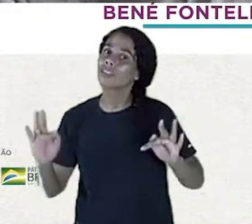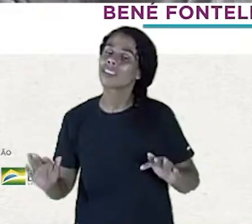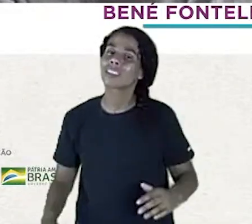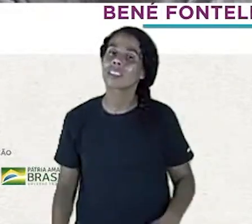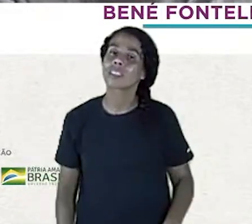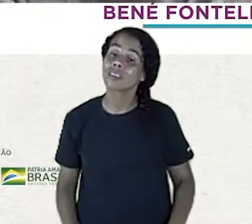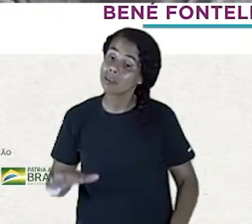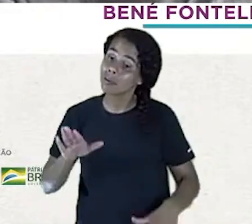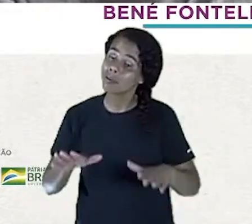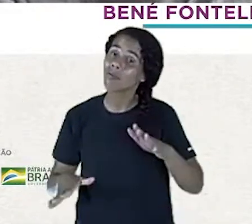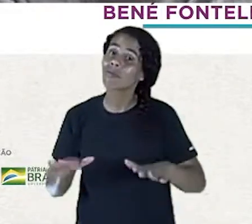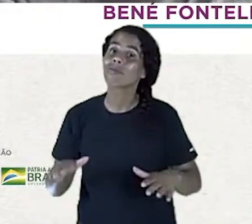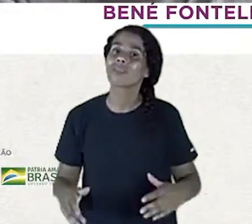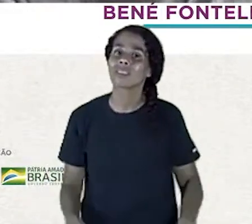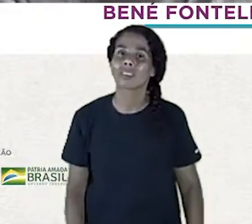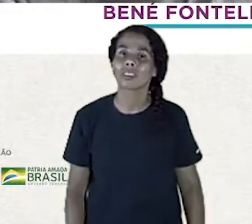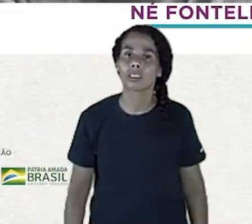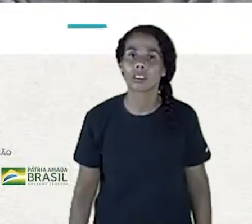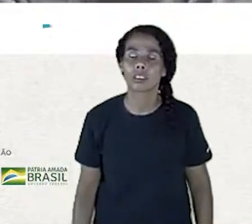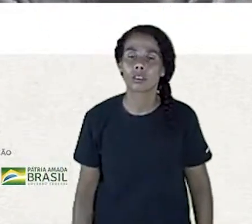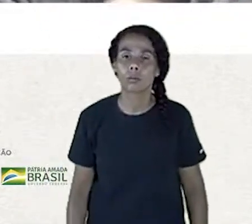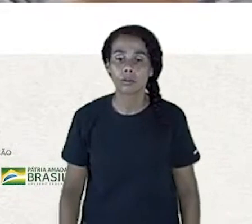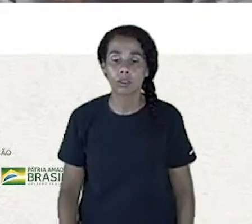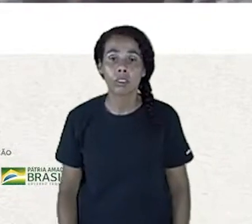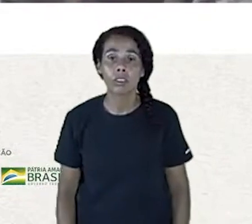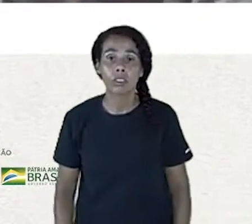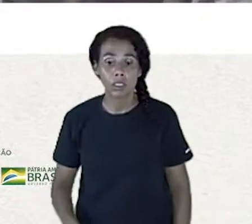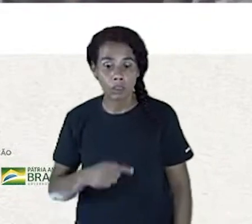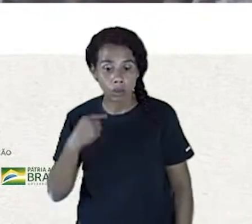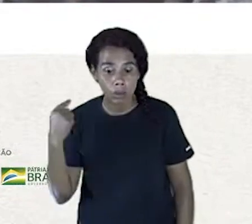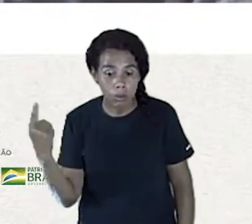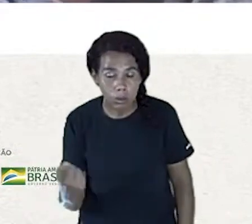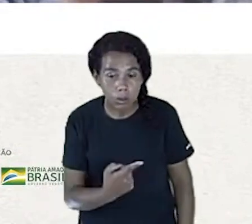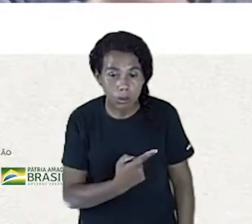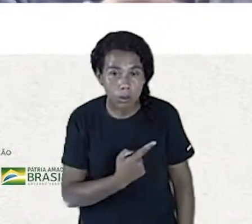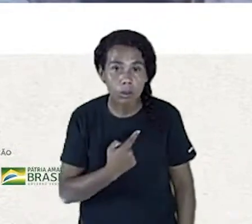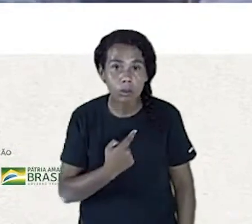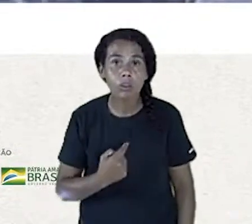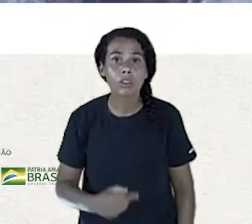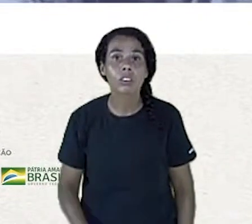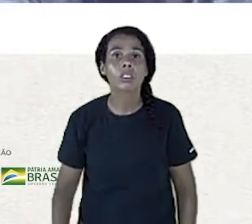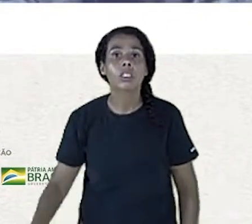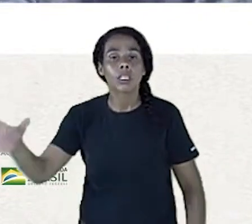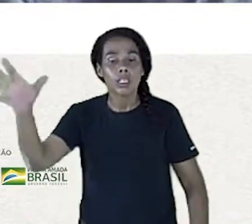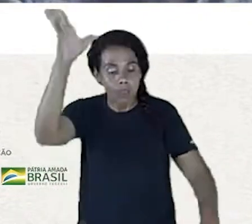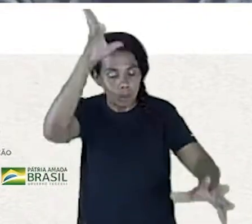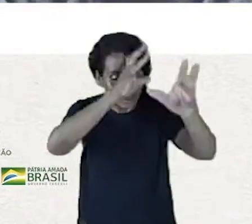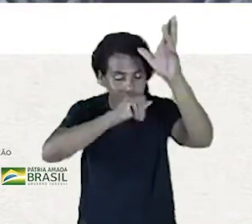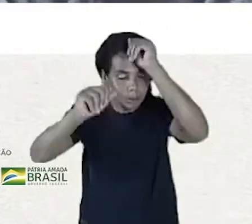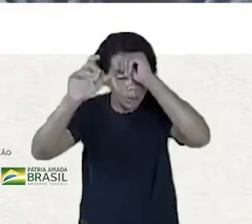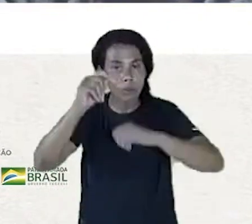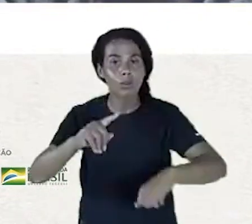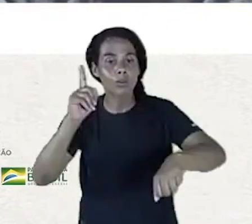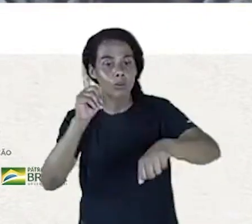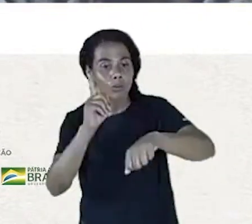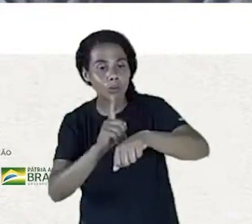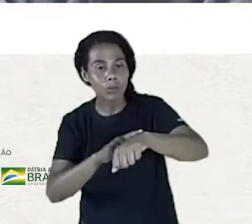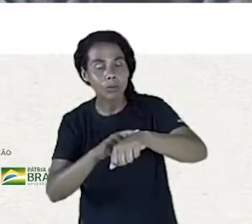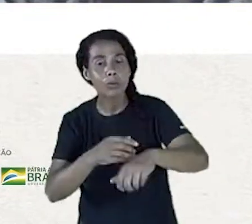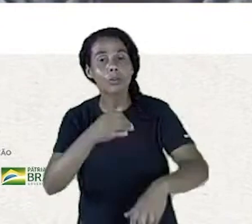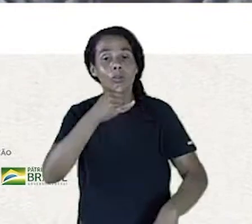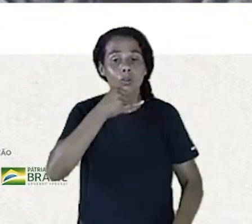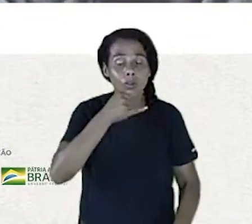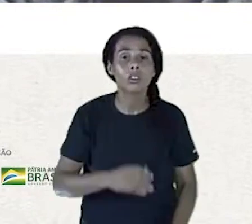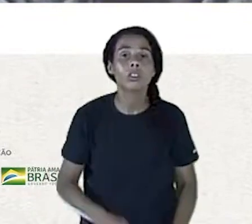para todos, conhecimento para a consciência, para aqueles que querem saber,